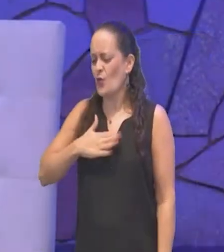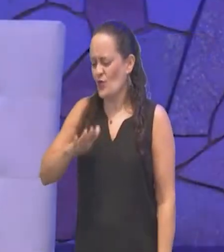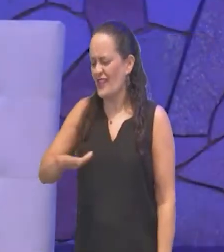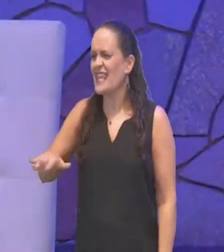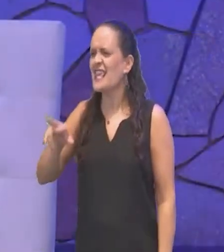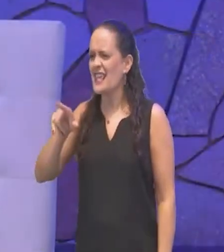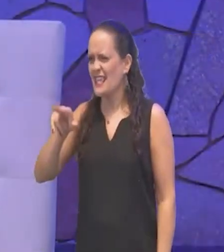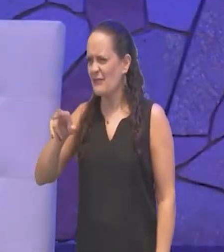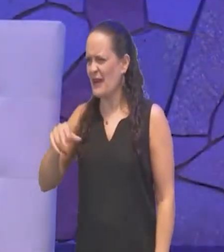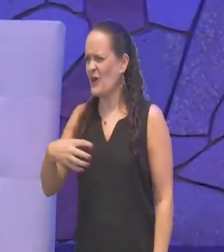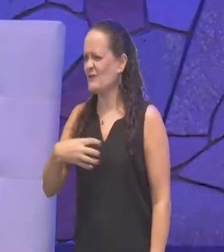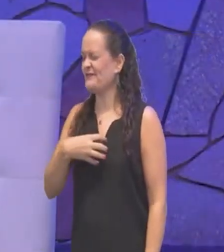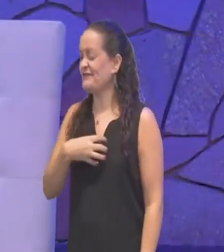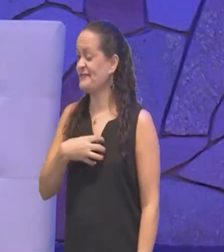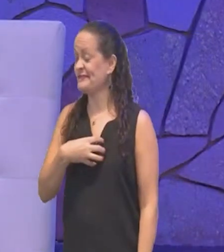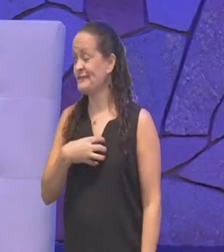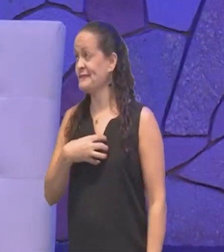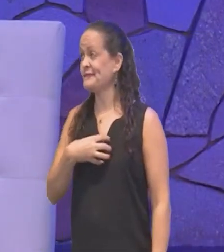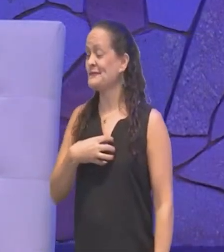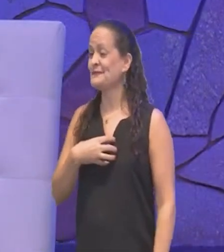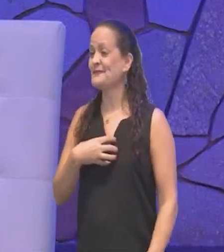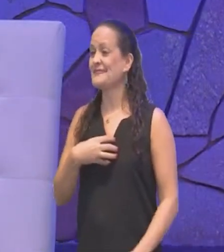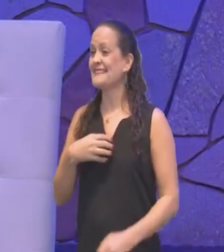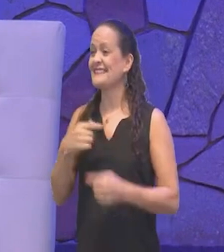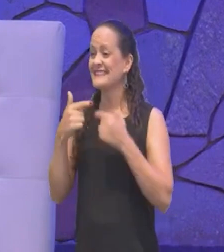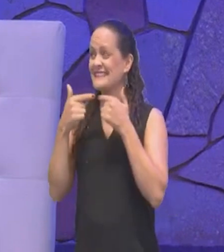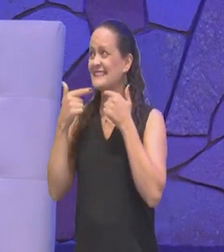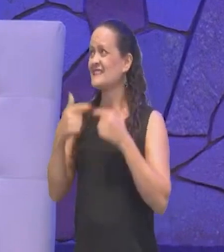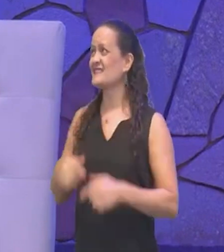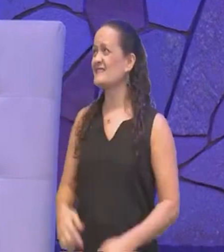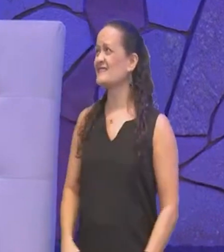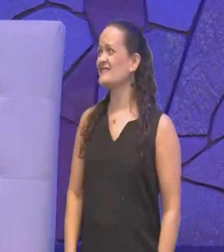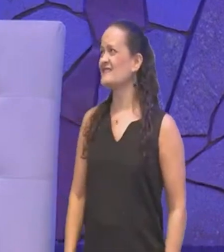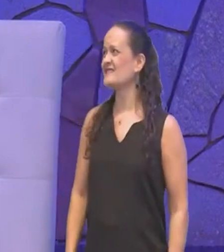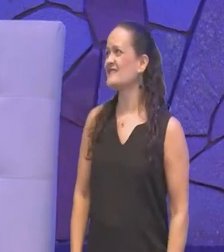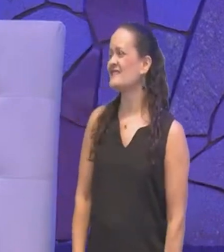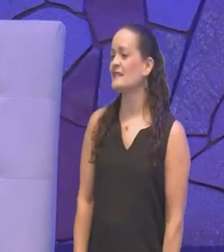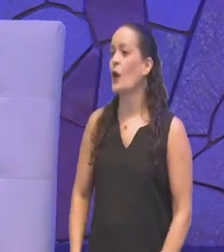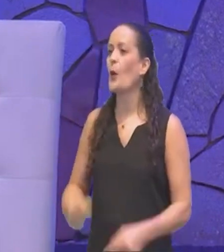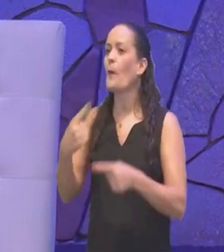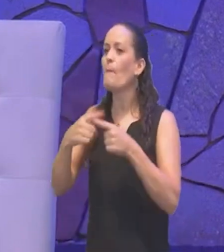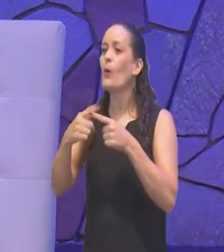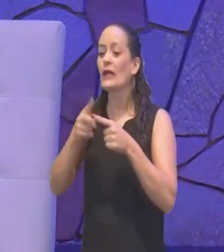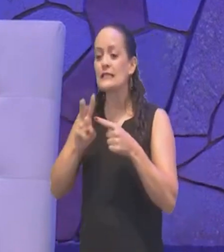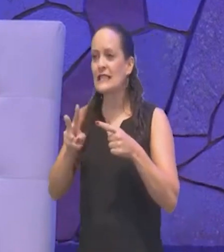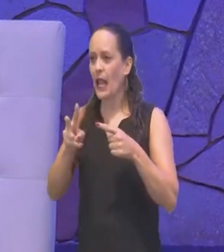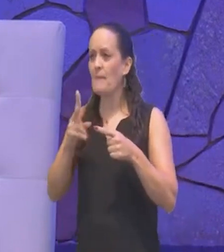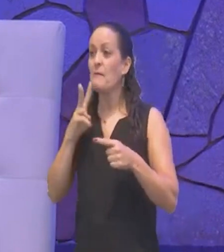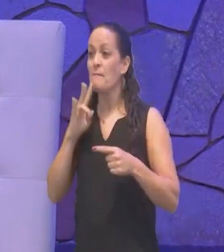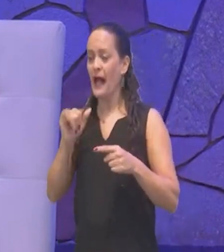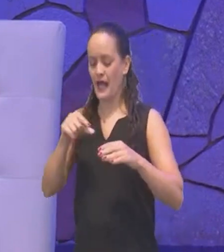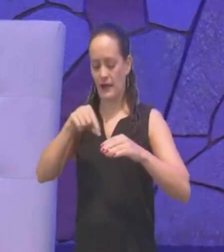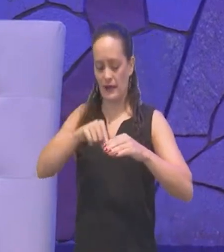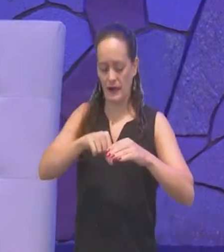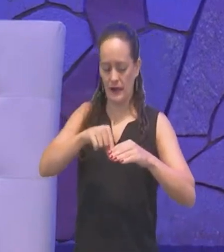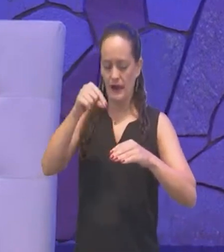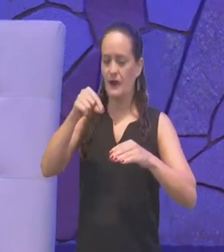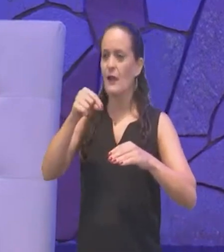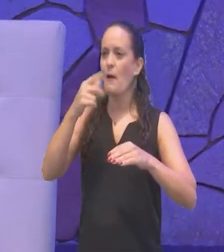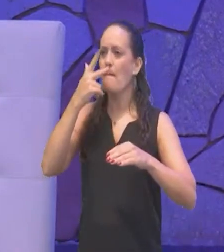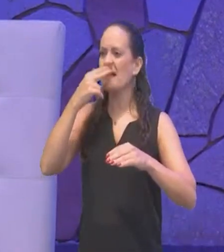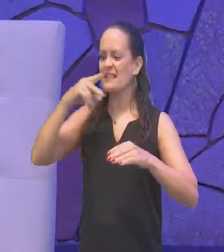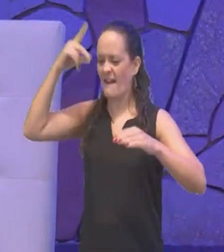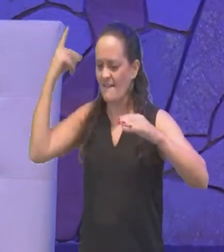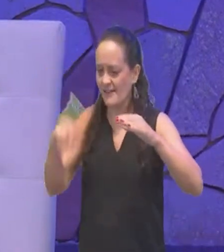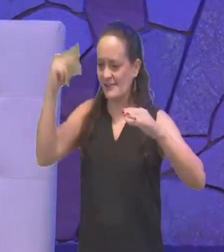resistirmos à vontade de sorrir, porque papai, sempre que ele tirava um verso, como dizia naquele momento, era paulada na